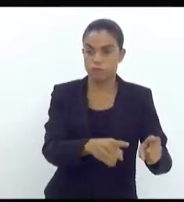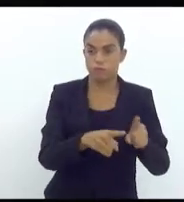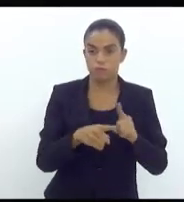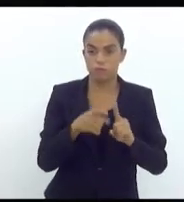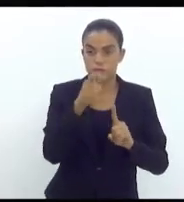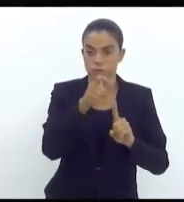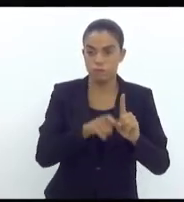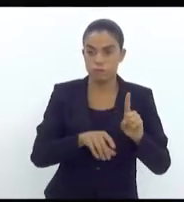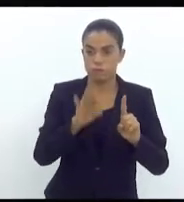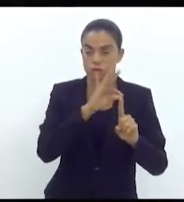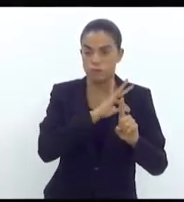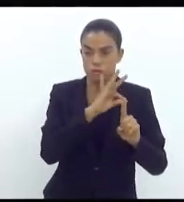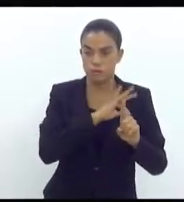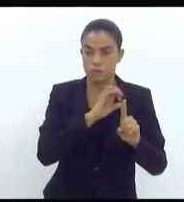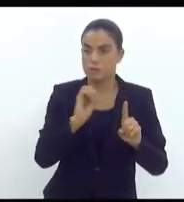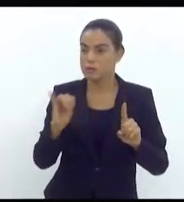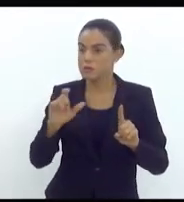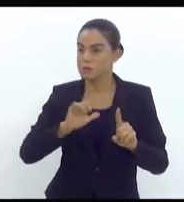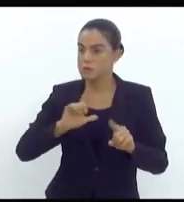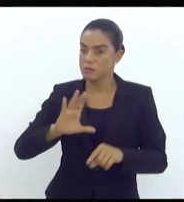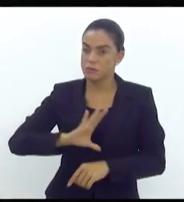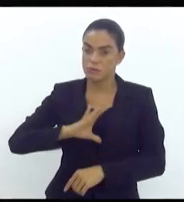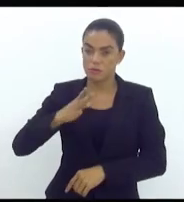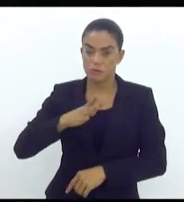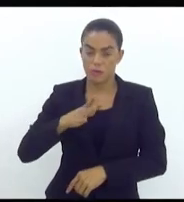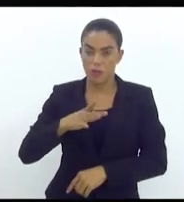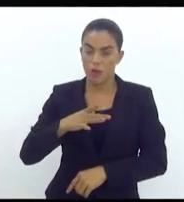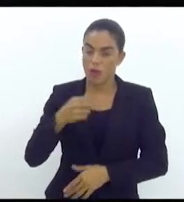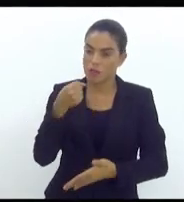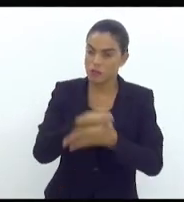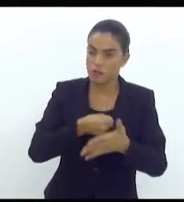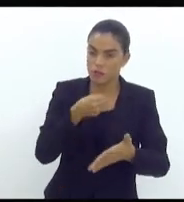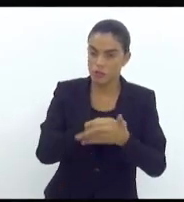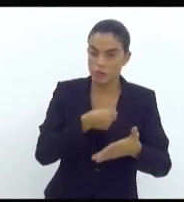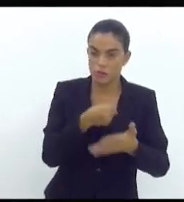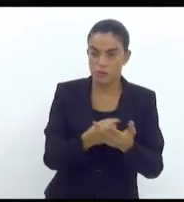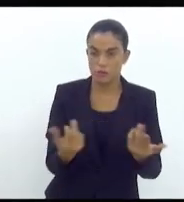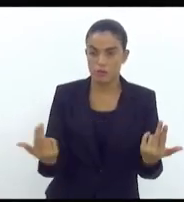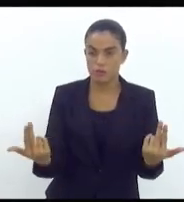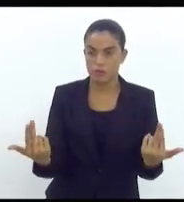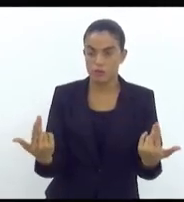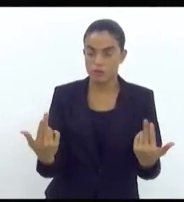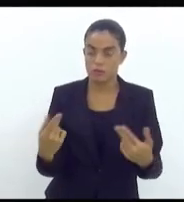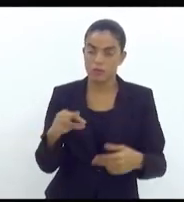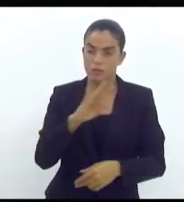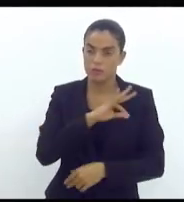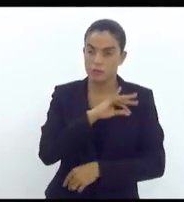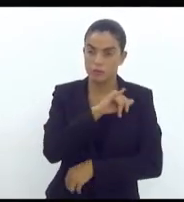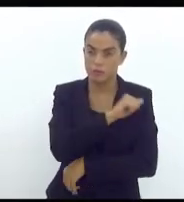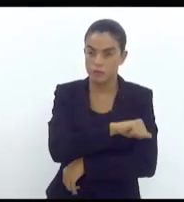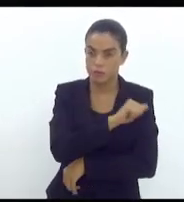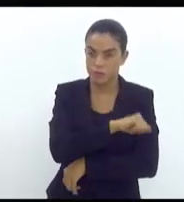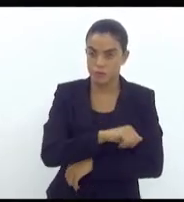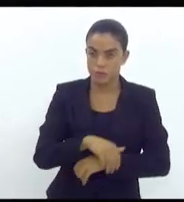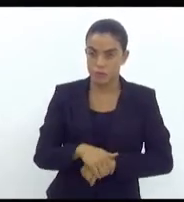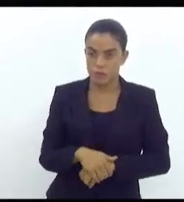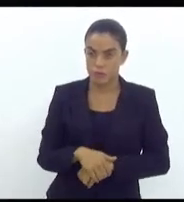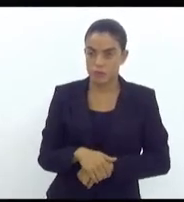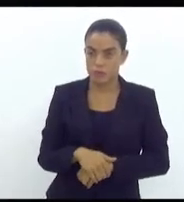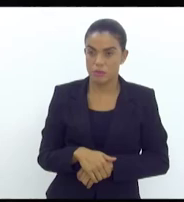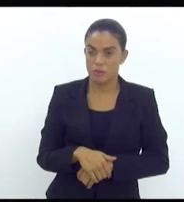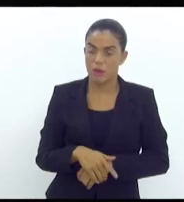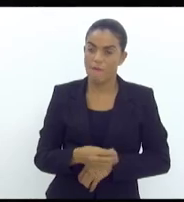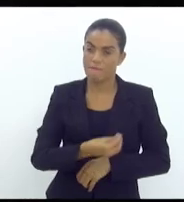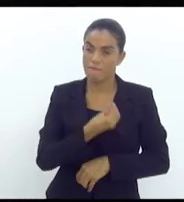maneira se eles têm coragem de combater o que os policiais no Rio combatem e colocar